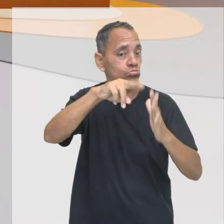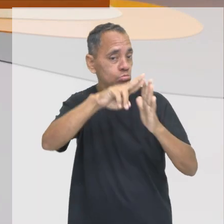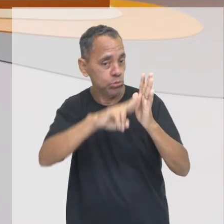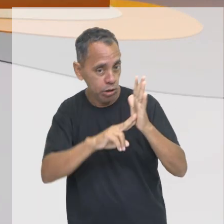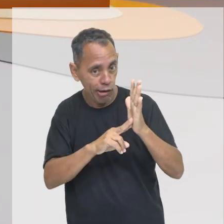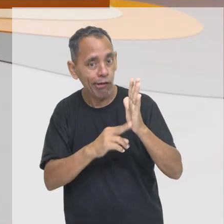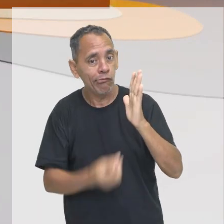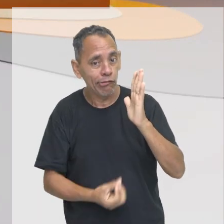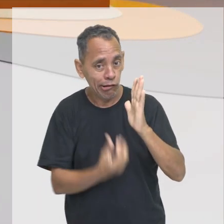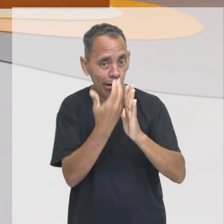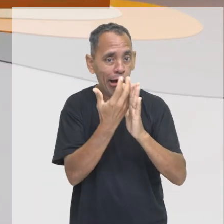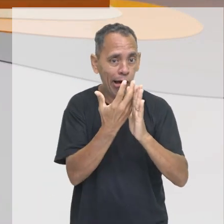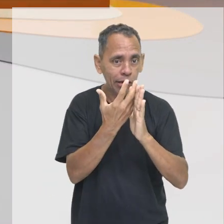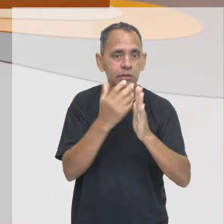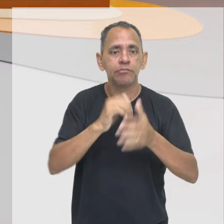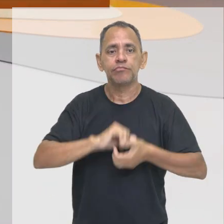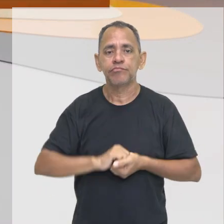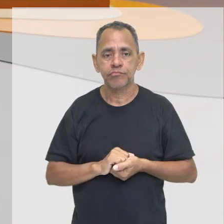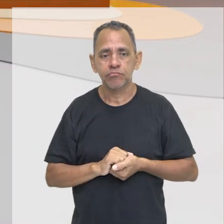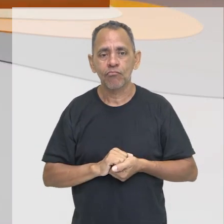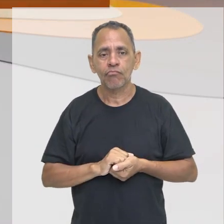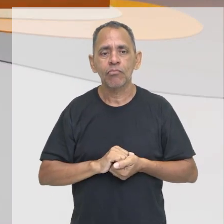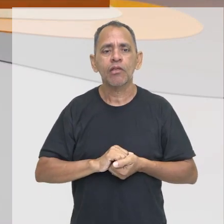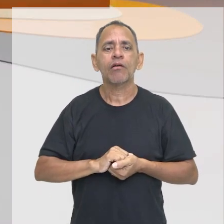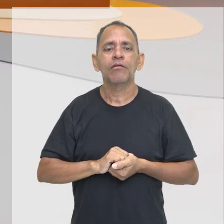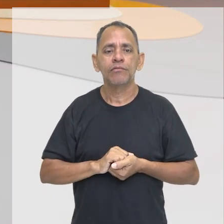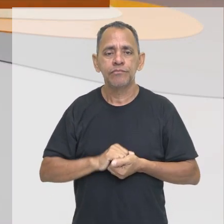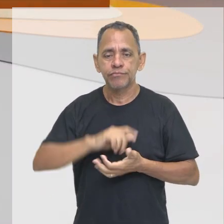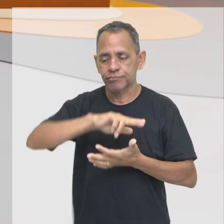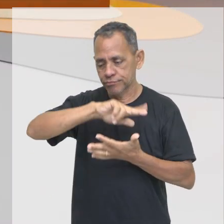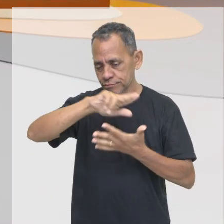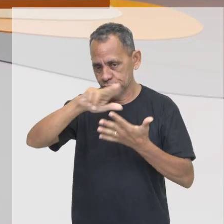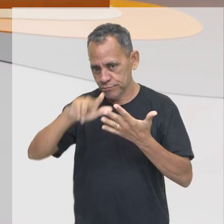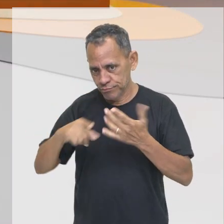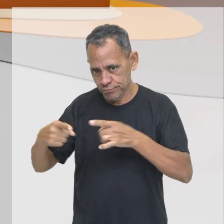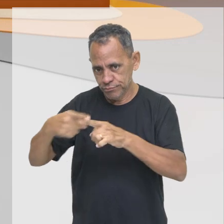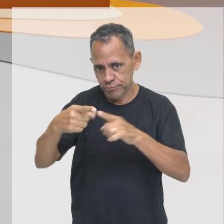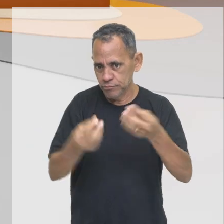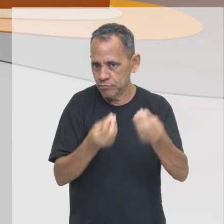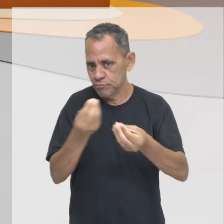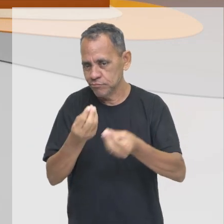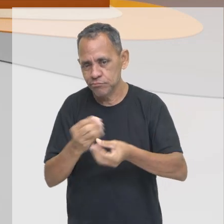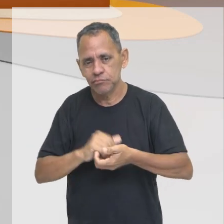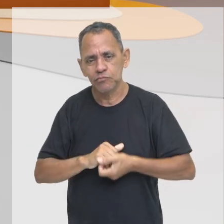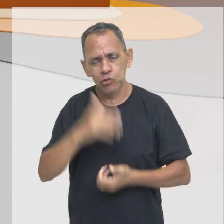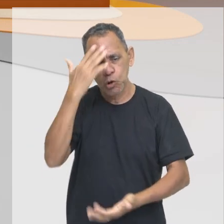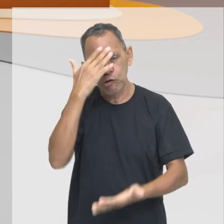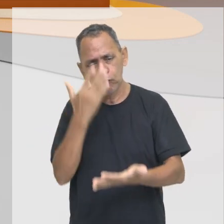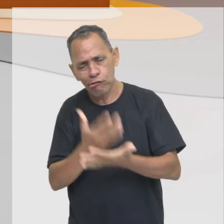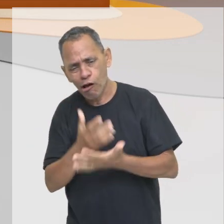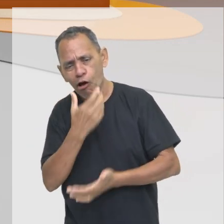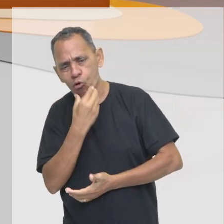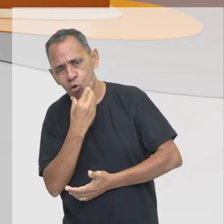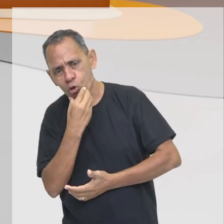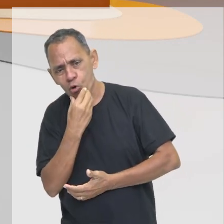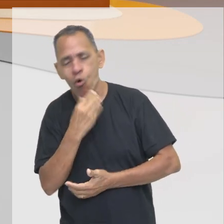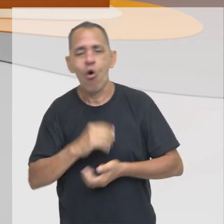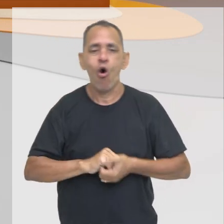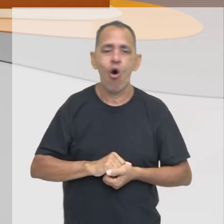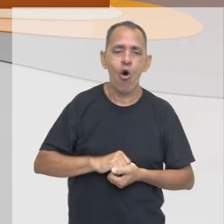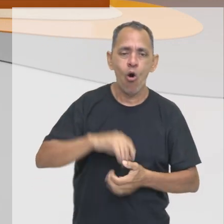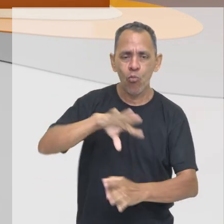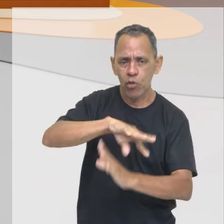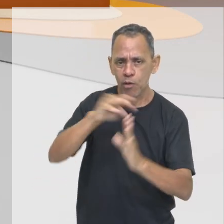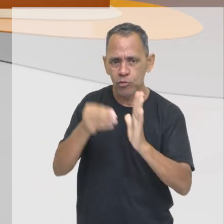para dentro da região amazônica que muitas vezes não levavam em consideração o homem amazônico, as peculiaridades